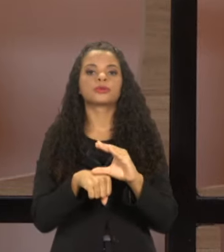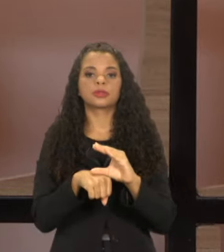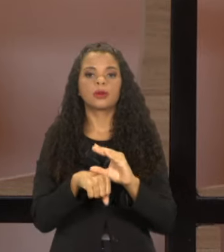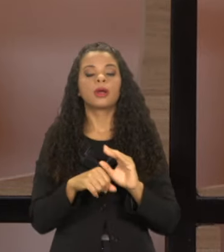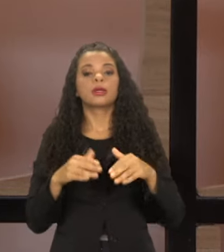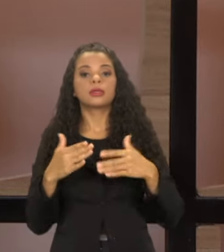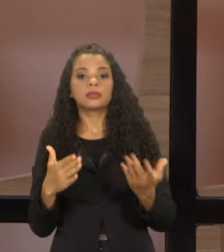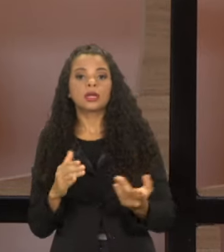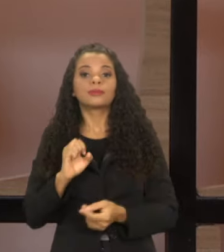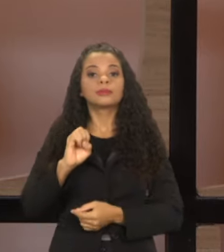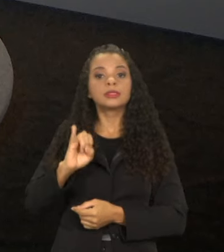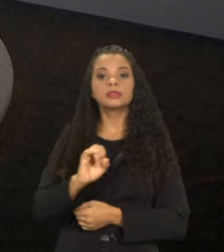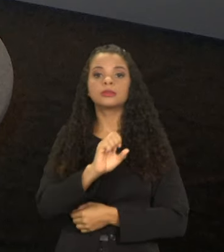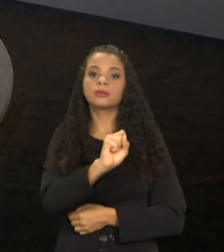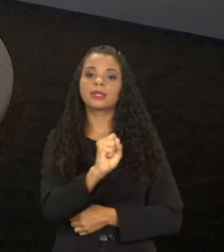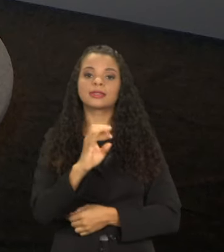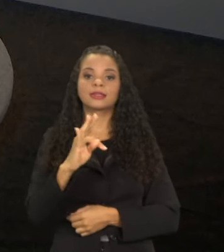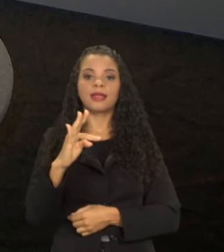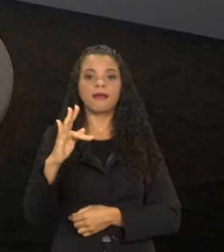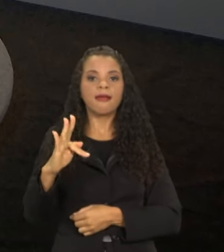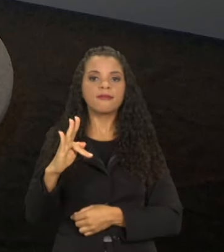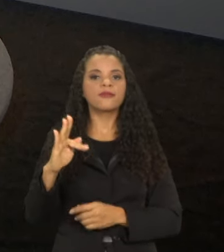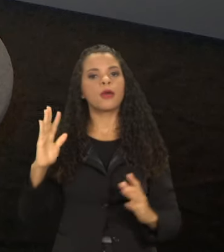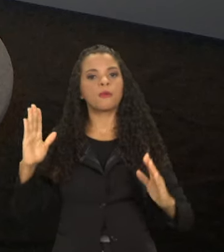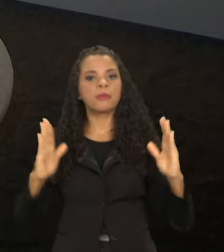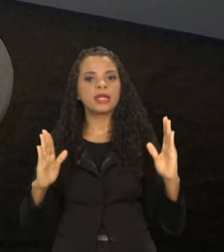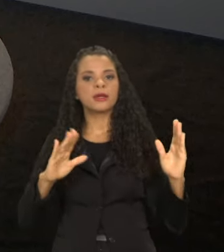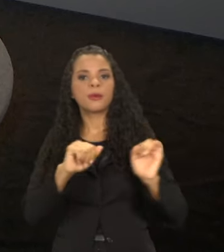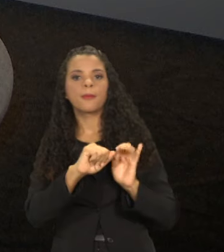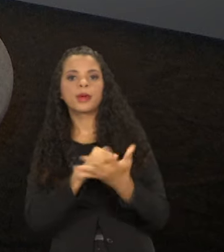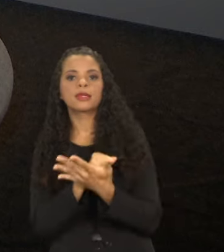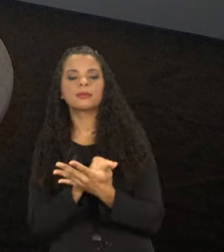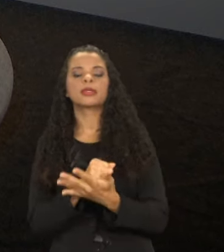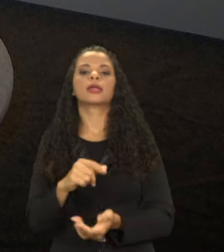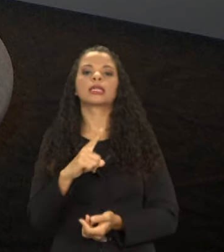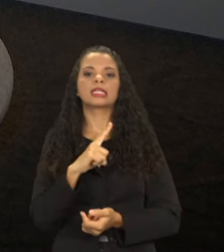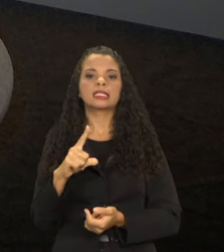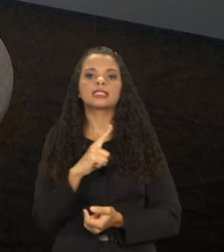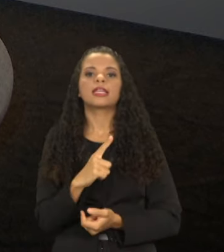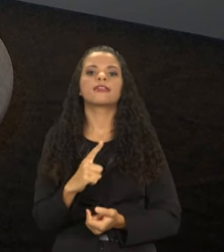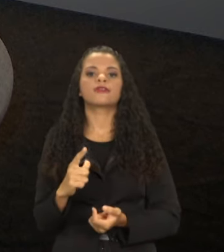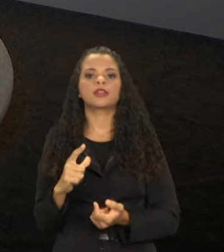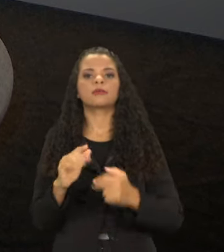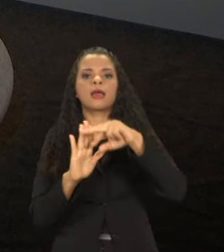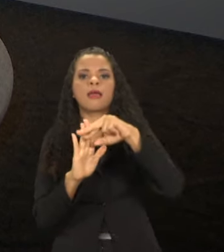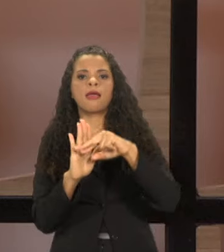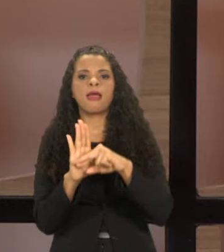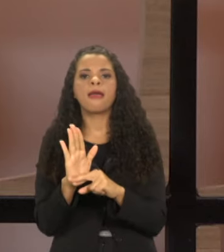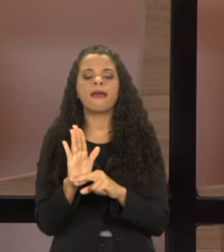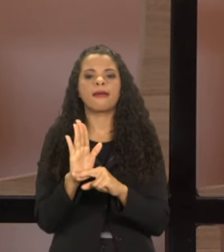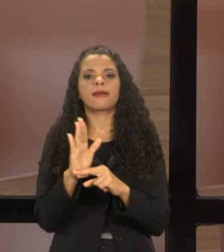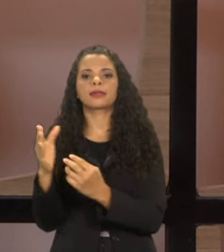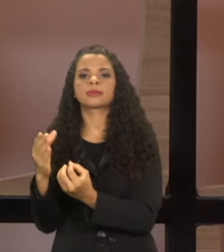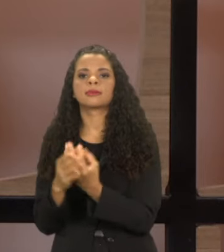das determinações, à época da pandemia, várias medidas provisórias foram editadas à época, não é, Flávia? Nós